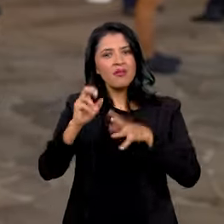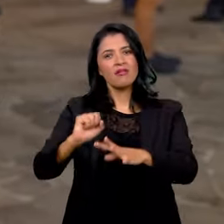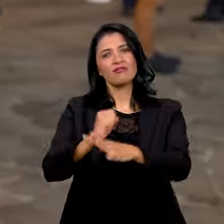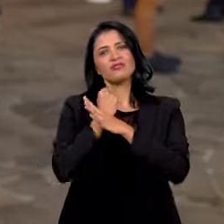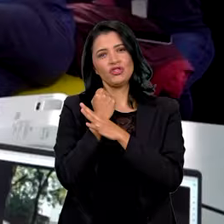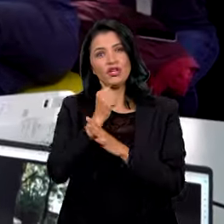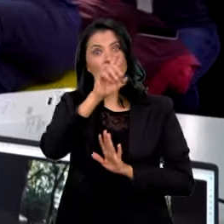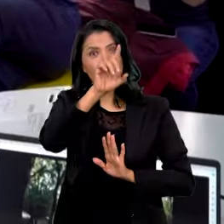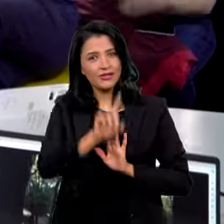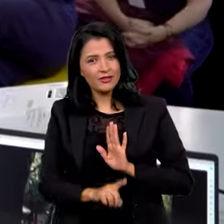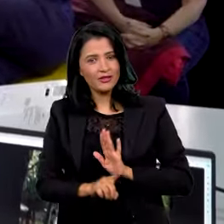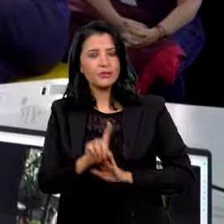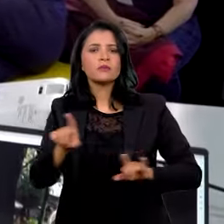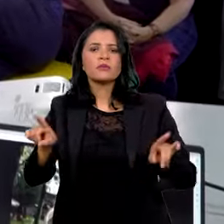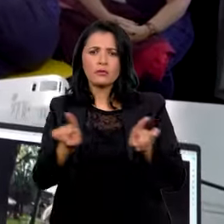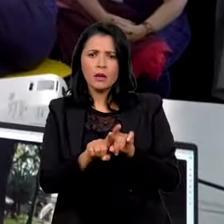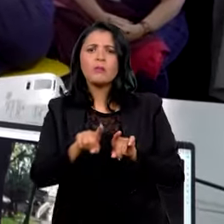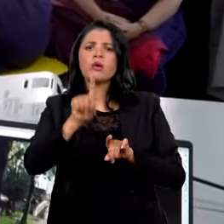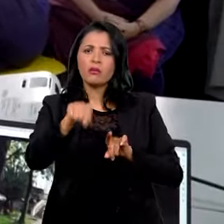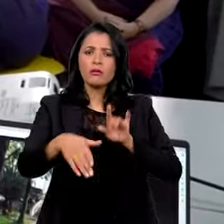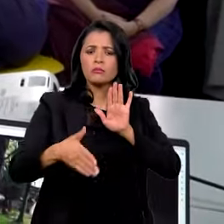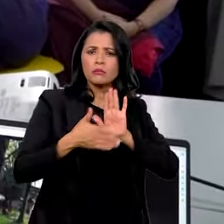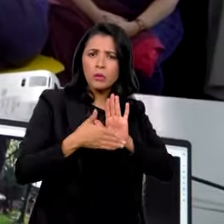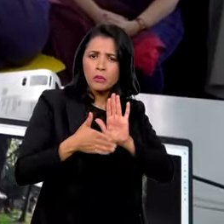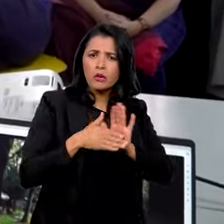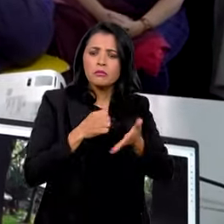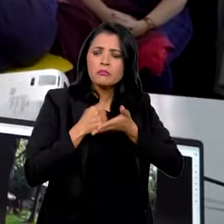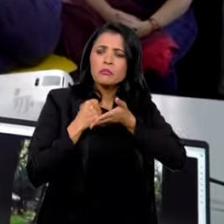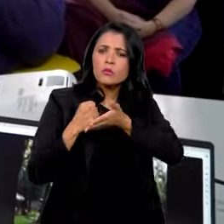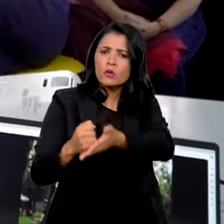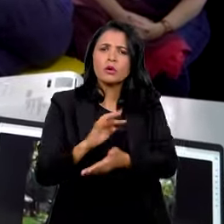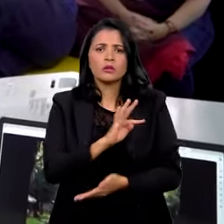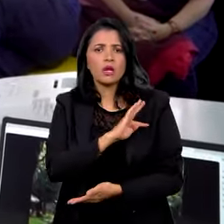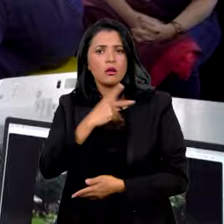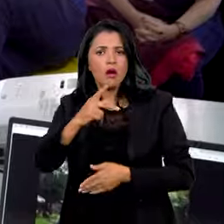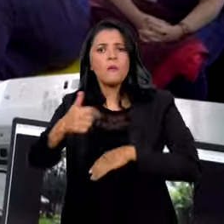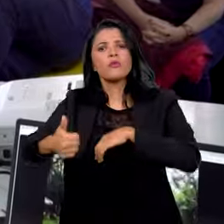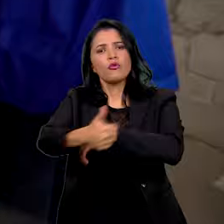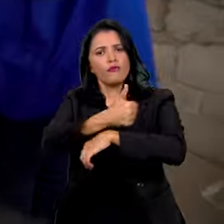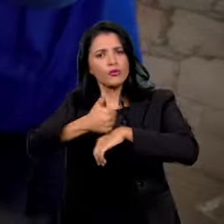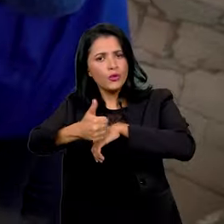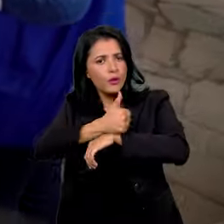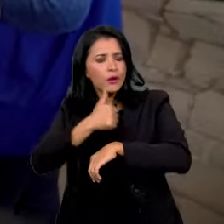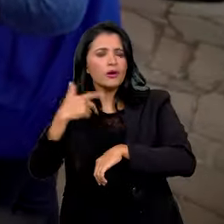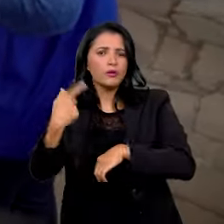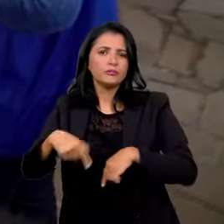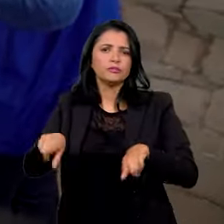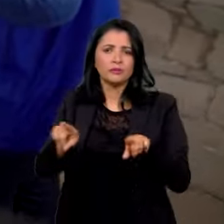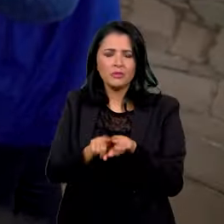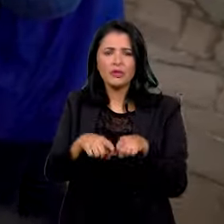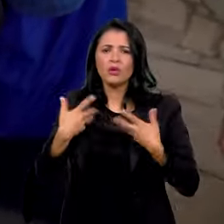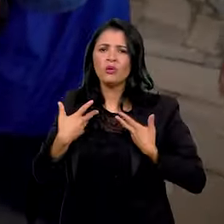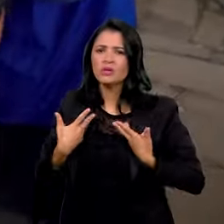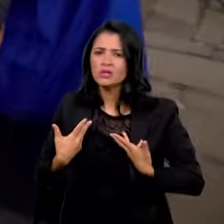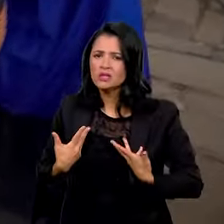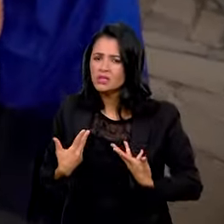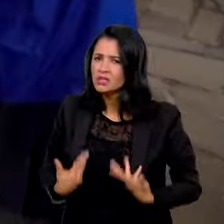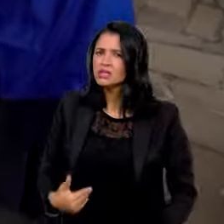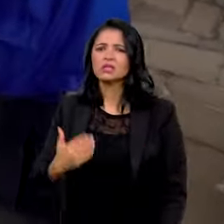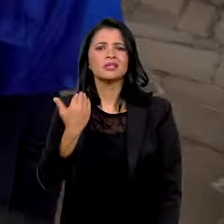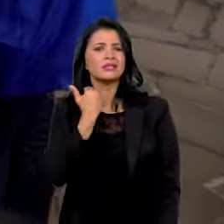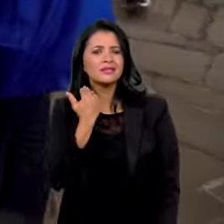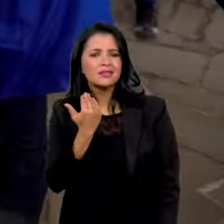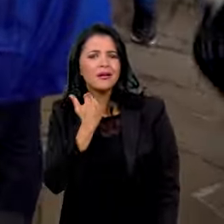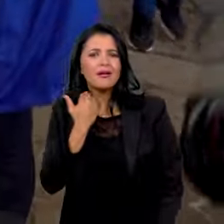garantia de direitos a gente vem também com uma proposta de dar suporte técnico aos profissionais que estão também muito cansados né